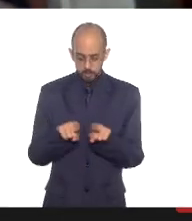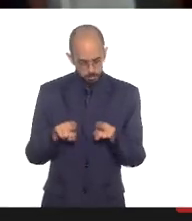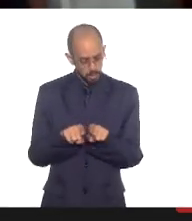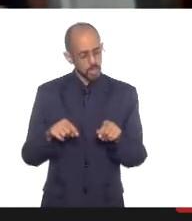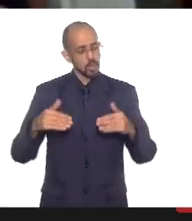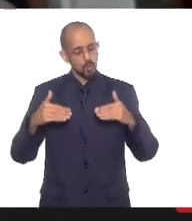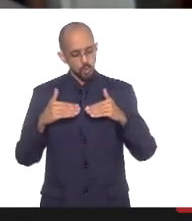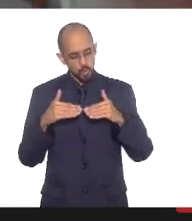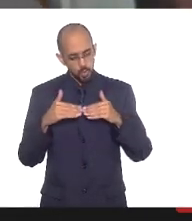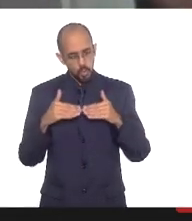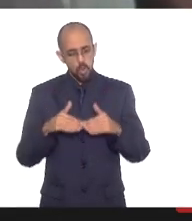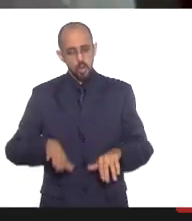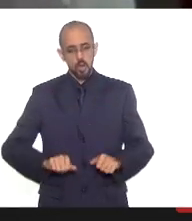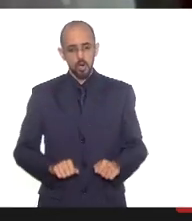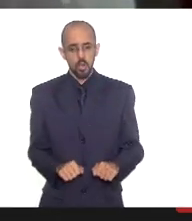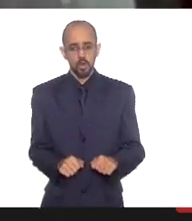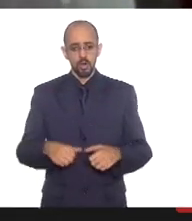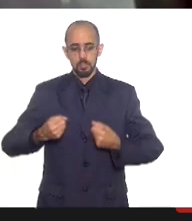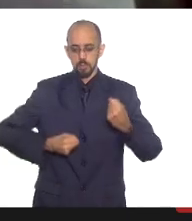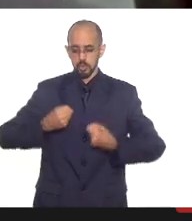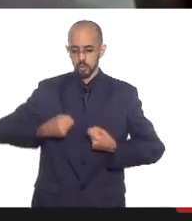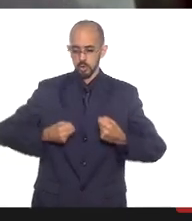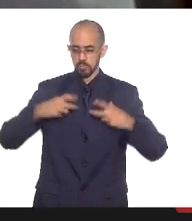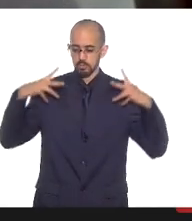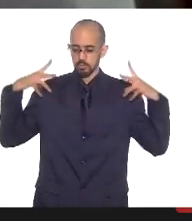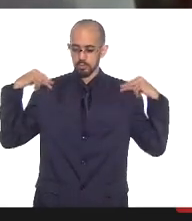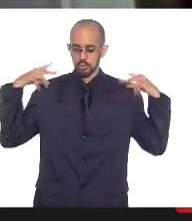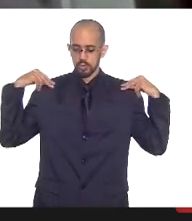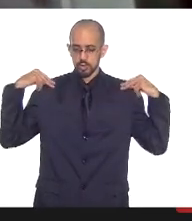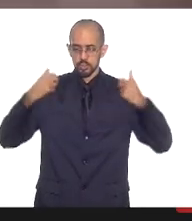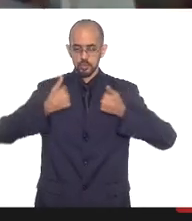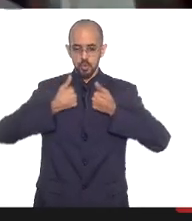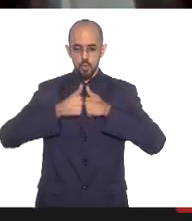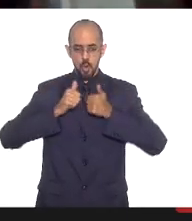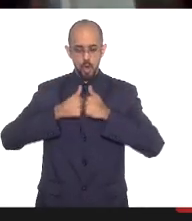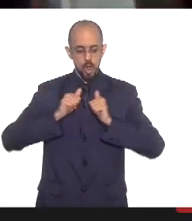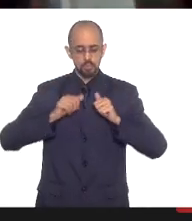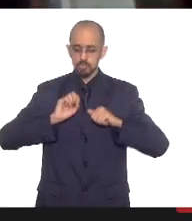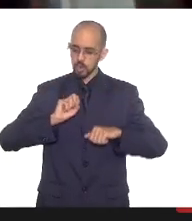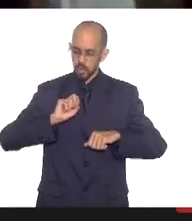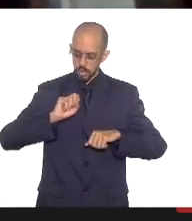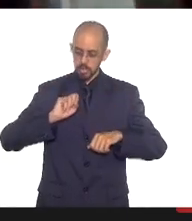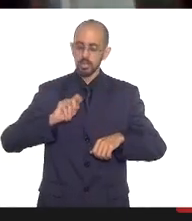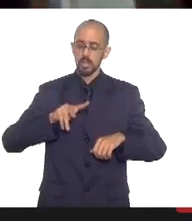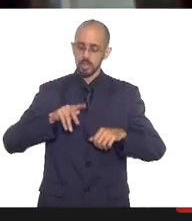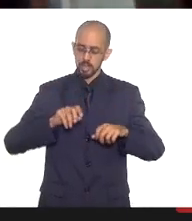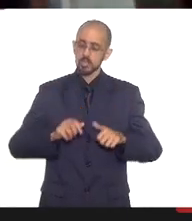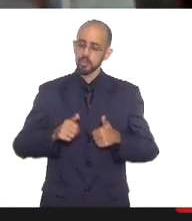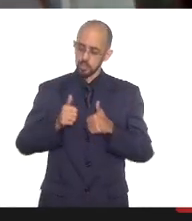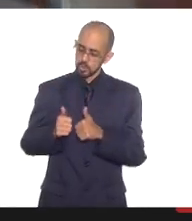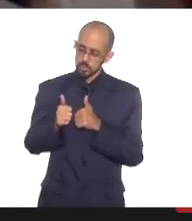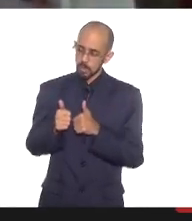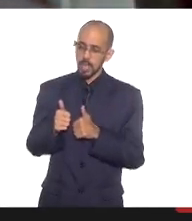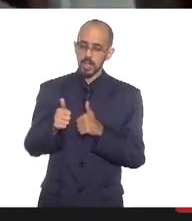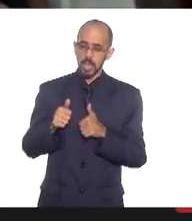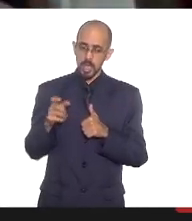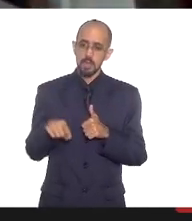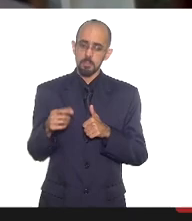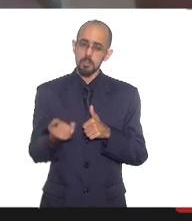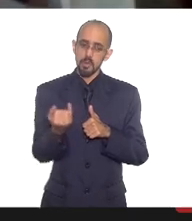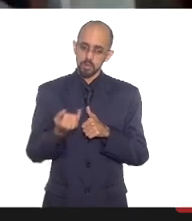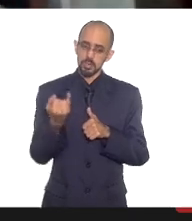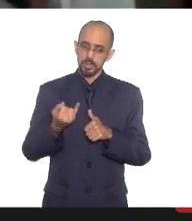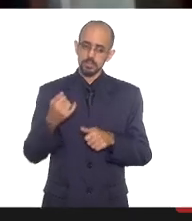concordo plenamente os motoristas de ônibus não ficou brava hoje ok tudo bem isso tudo é importante